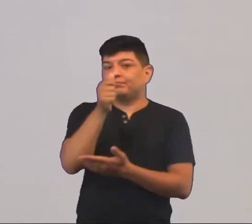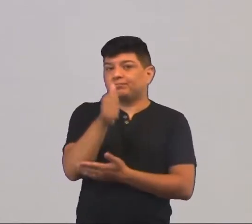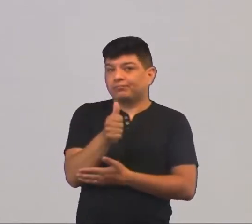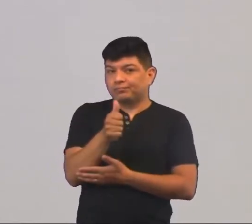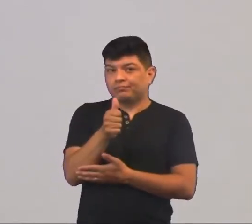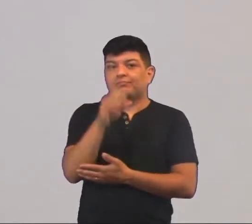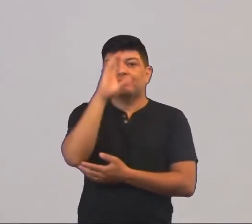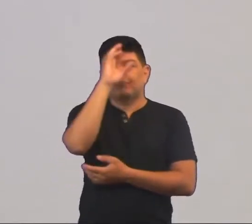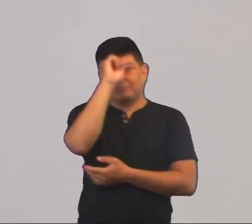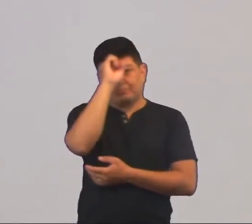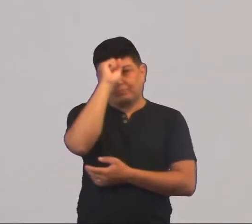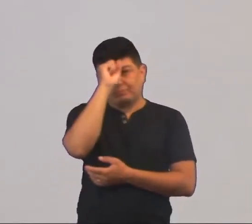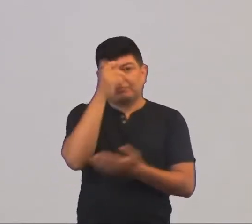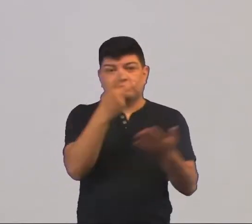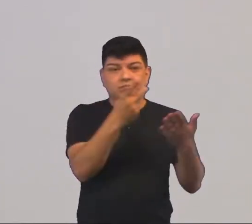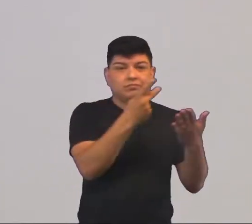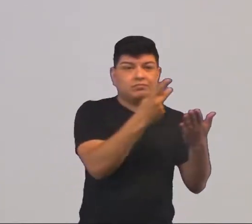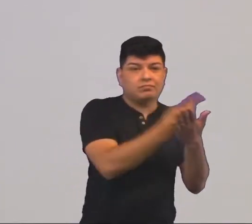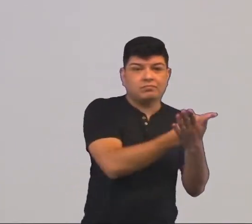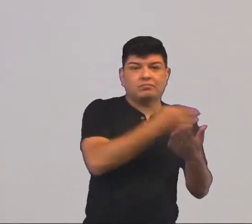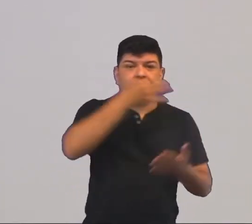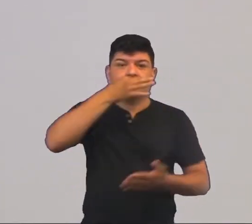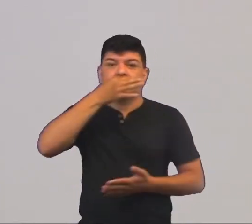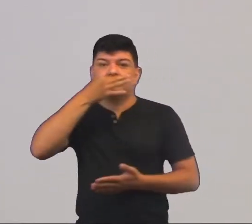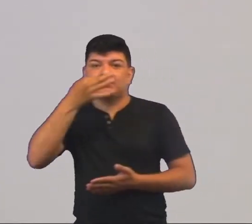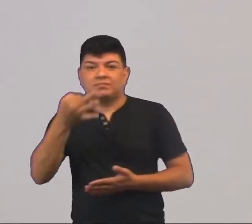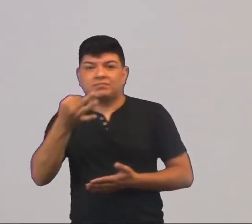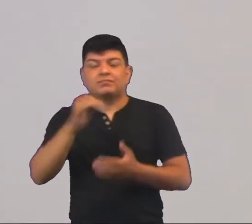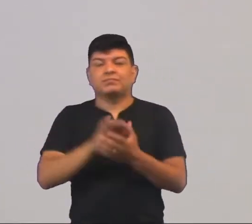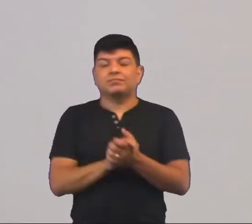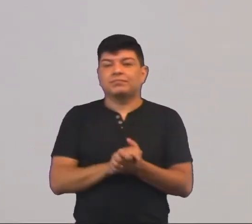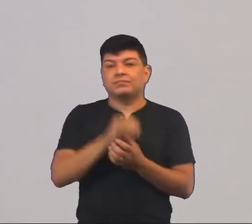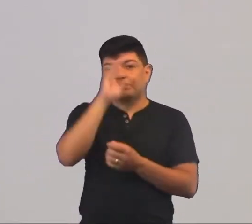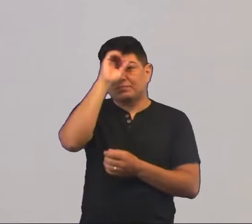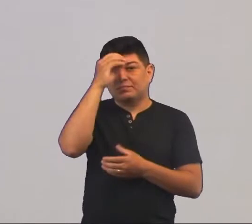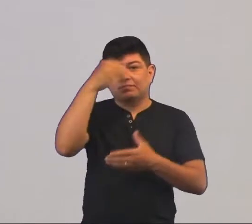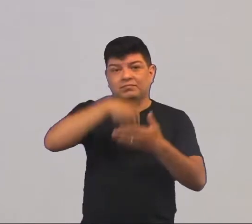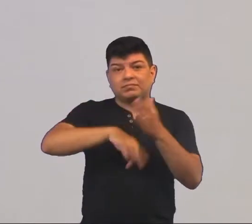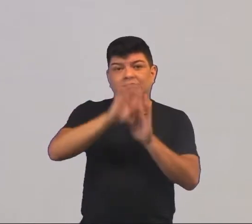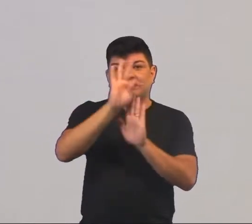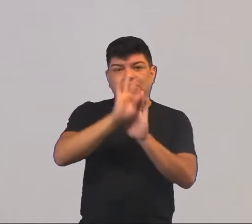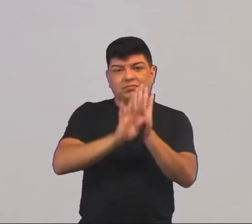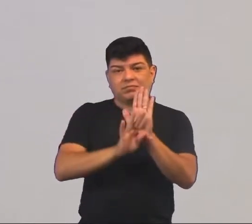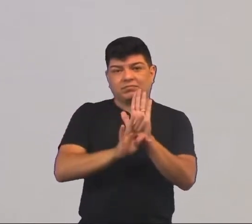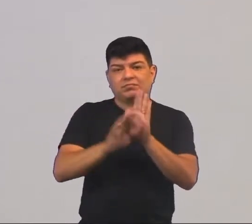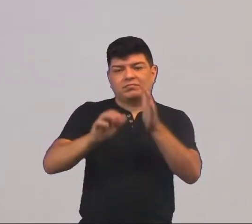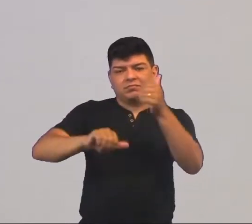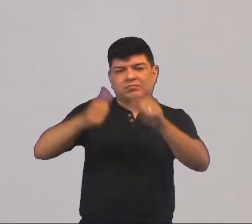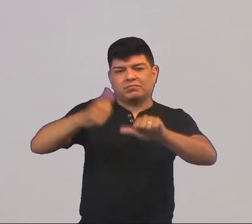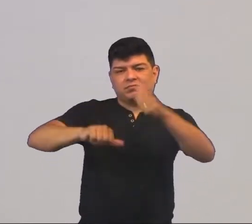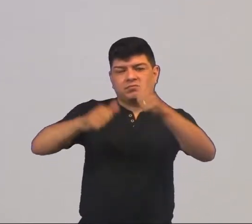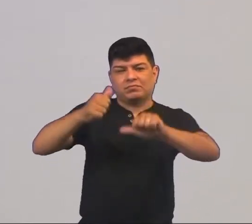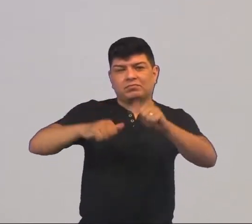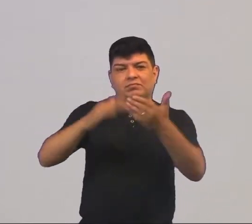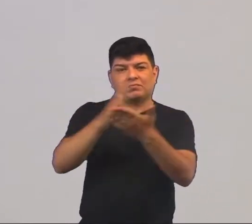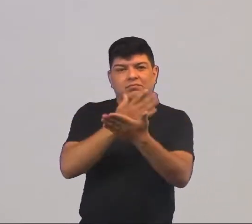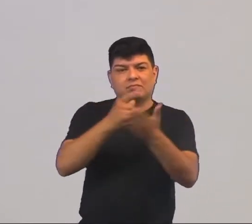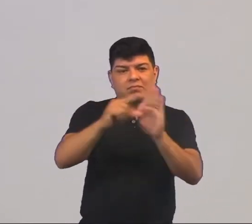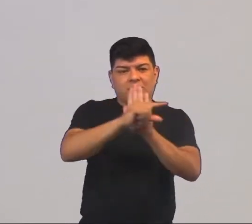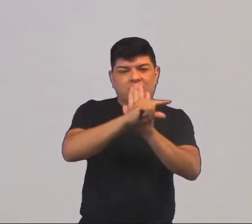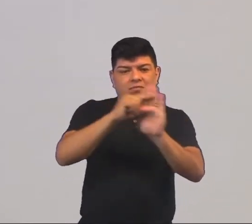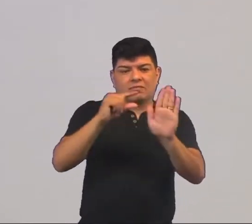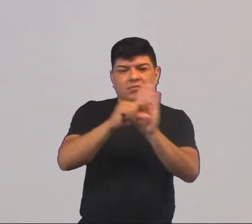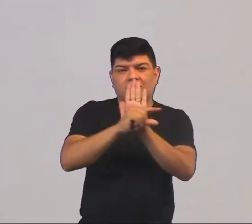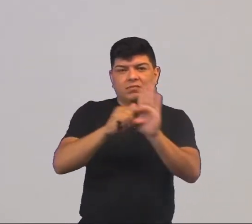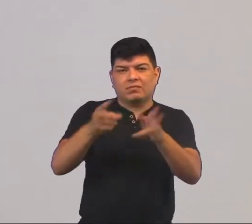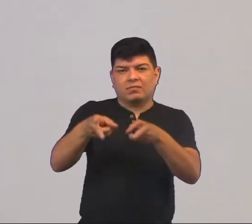pouco, aprendendo um pouco sobre fatos e opiniões. E nós estamos aprendendo isso dentro dos textos, analisando alguns fragmentos do